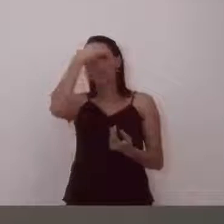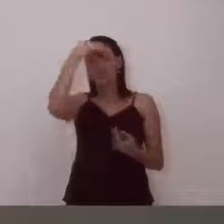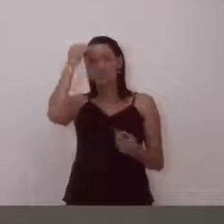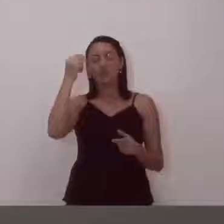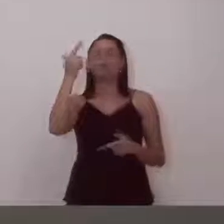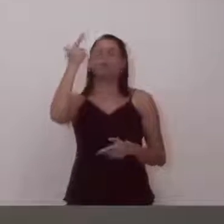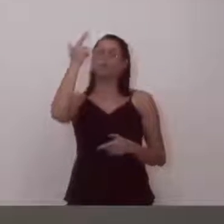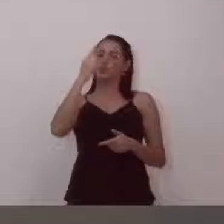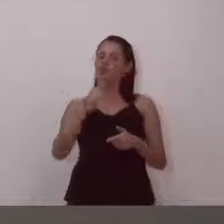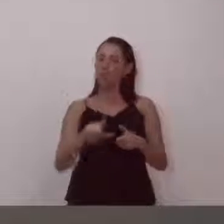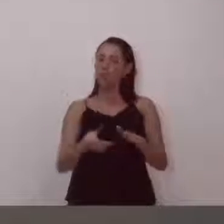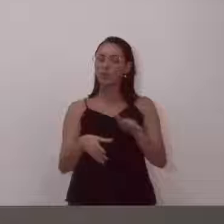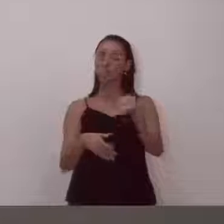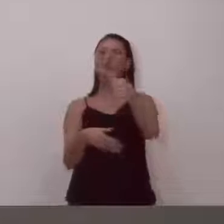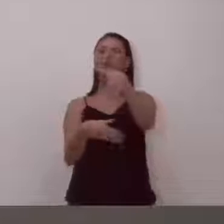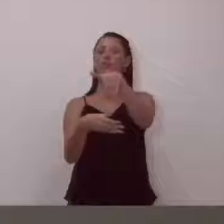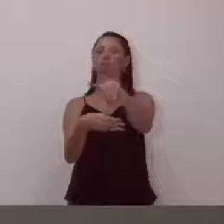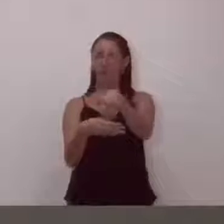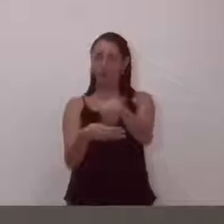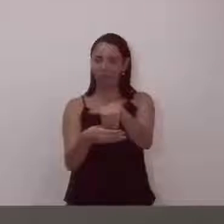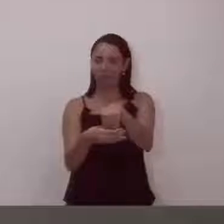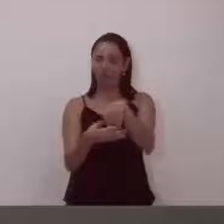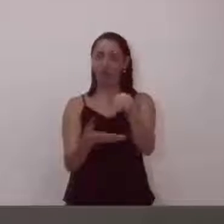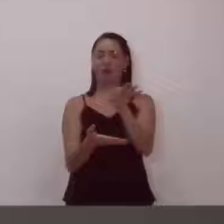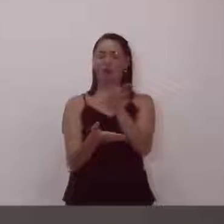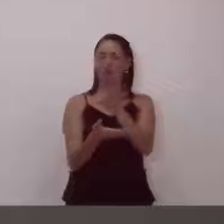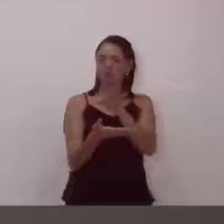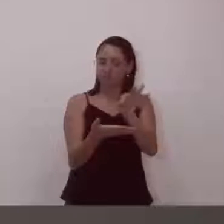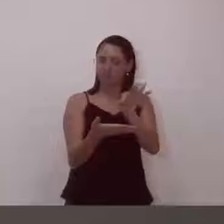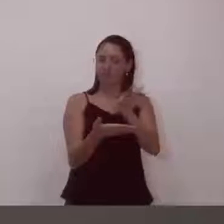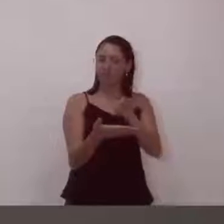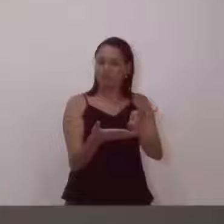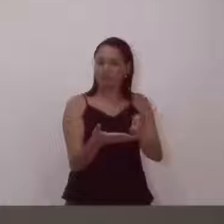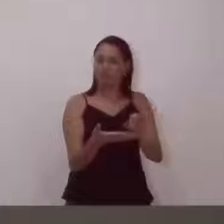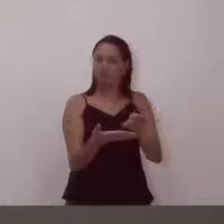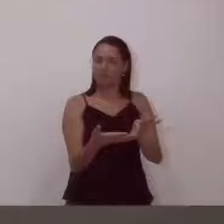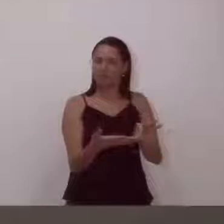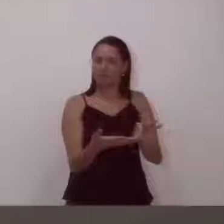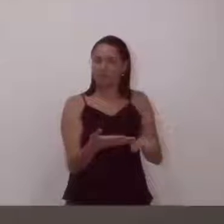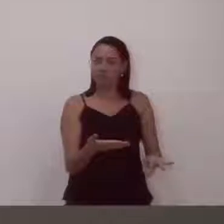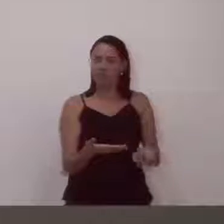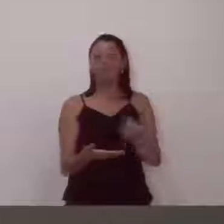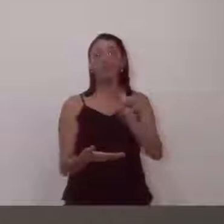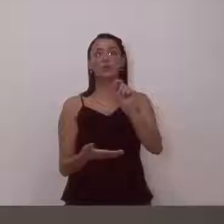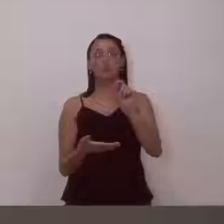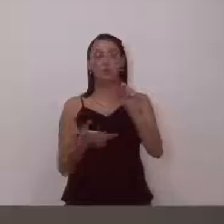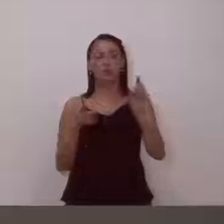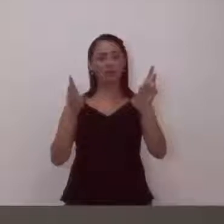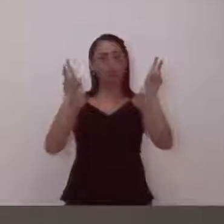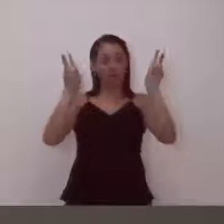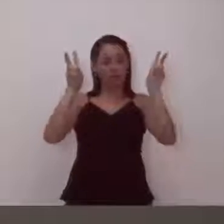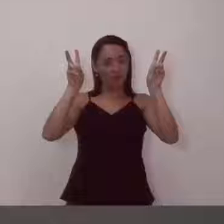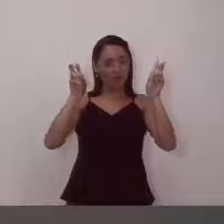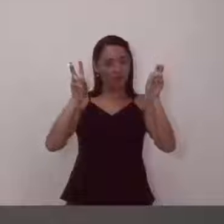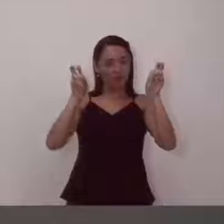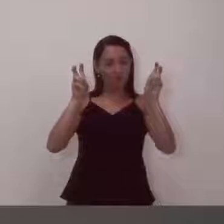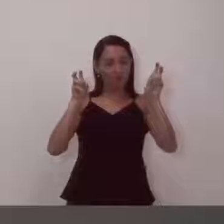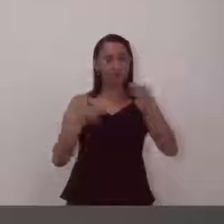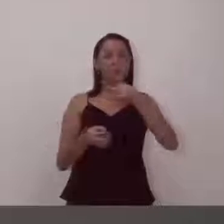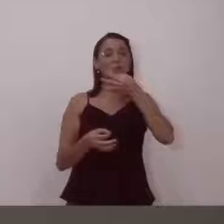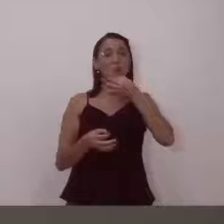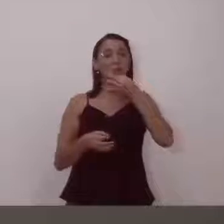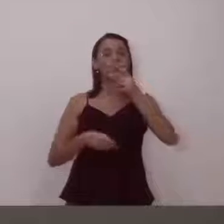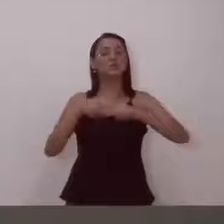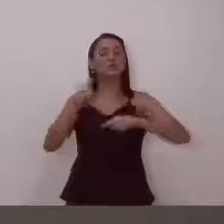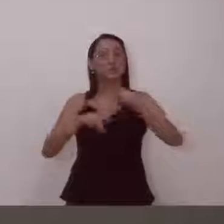de novo, não é? Uma correção, agora proposta para que se coloque, abre aspas, mas a proposta possui diversos itens